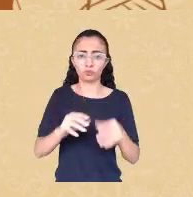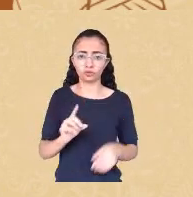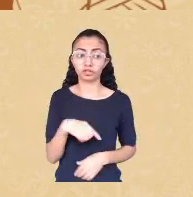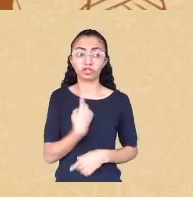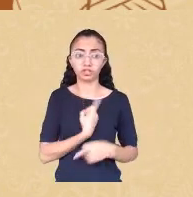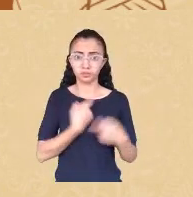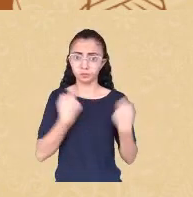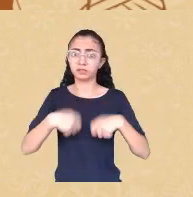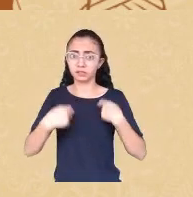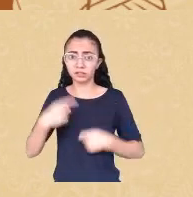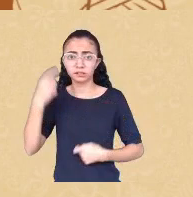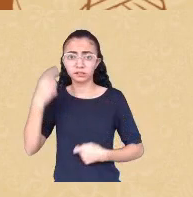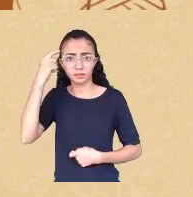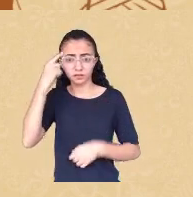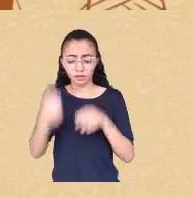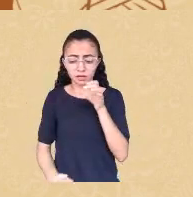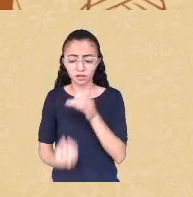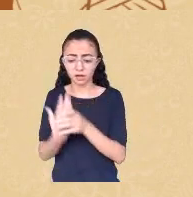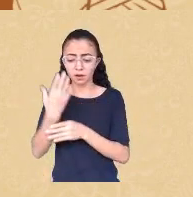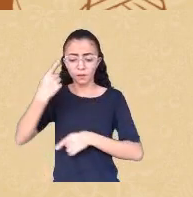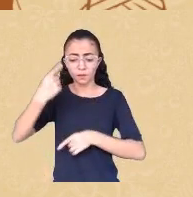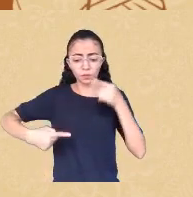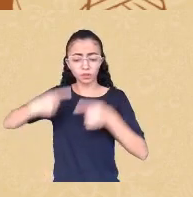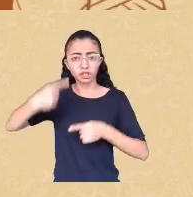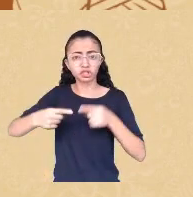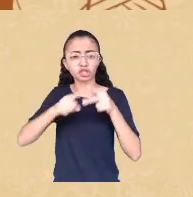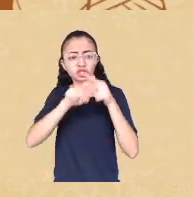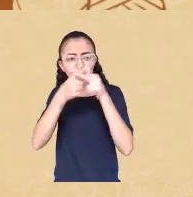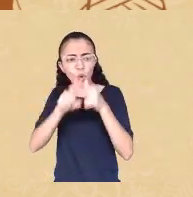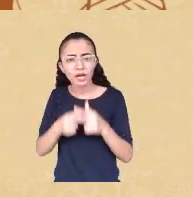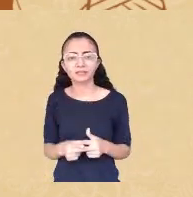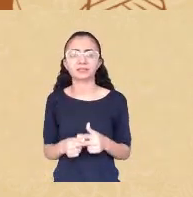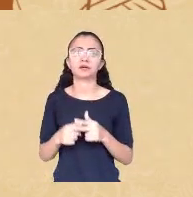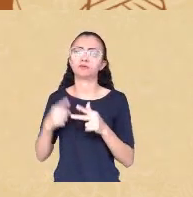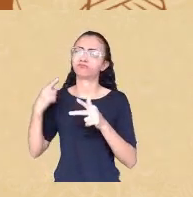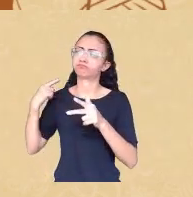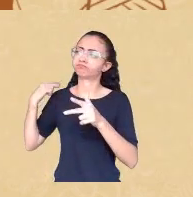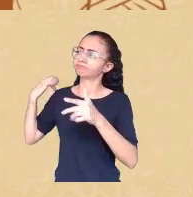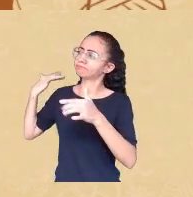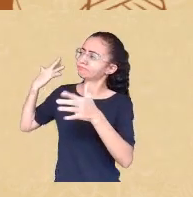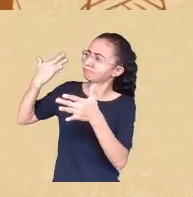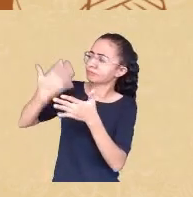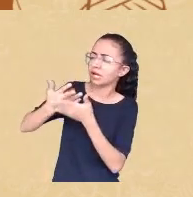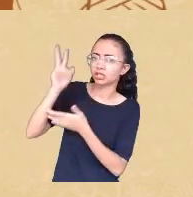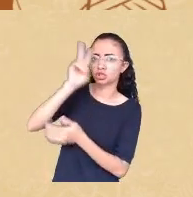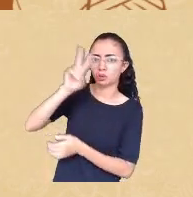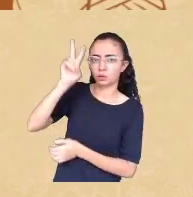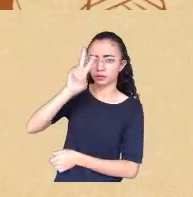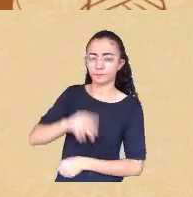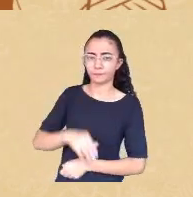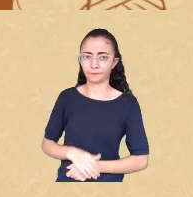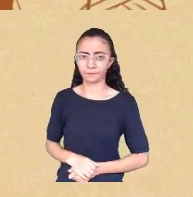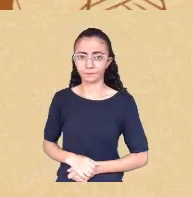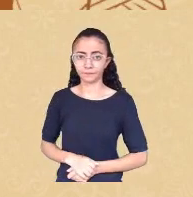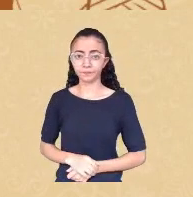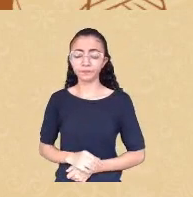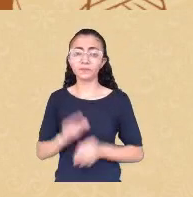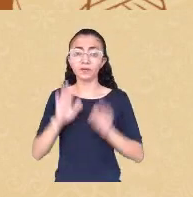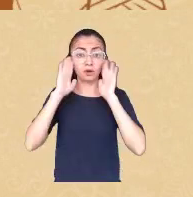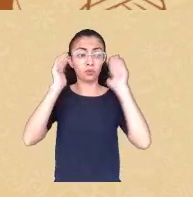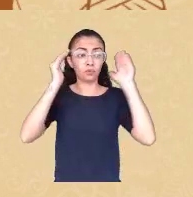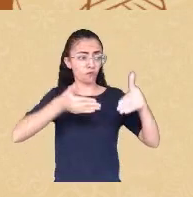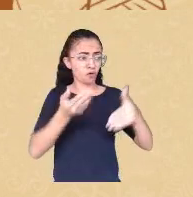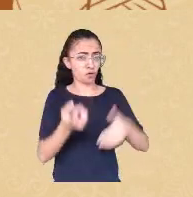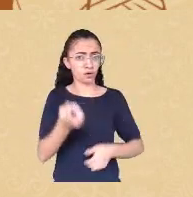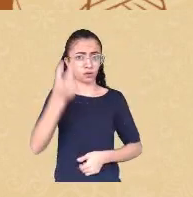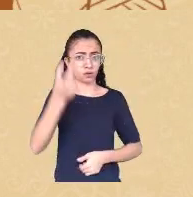que muitas vezes nem vão conseguir reparar todo o dano que ocorreu, né? Enquanto cultura, nós temos um desafio